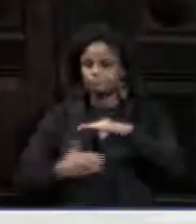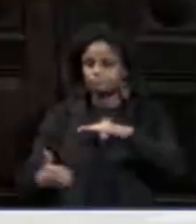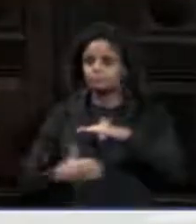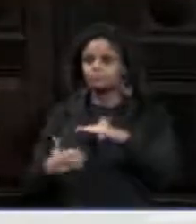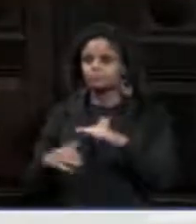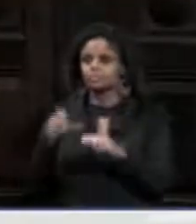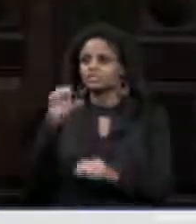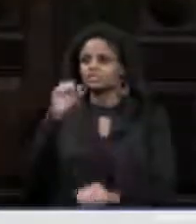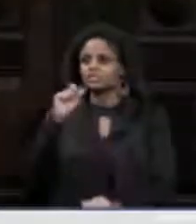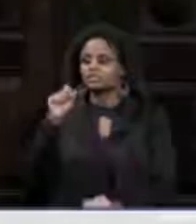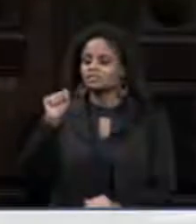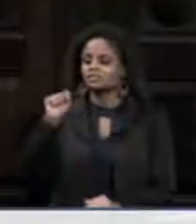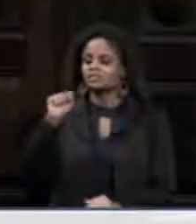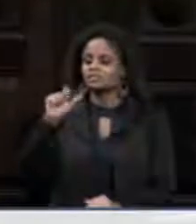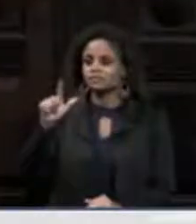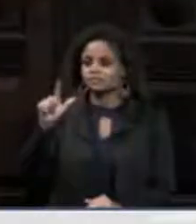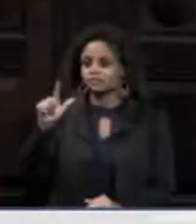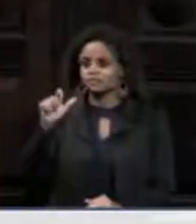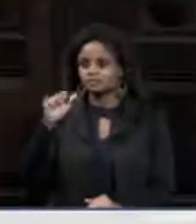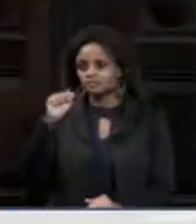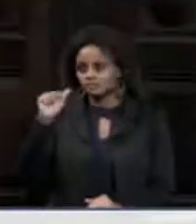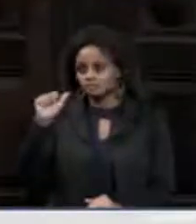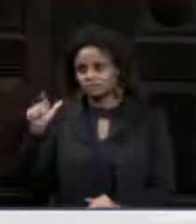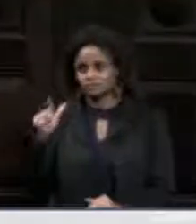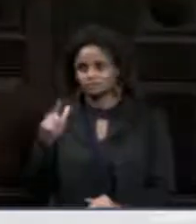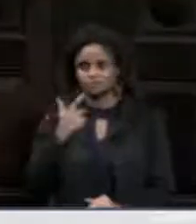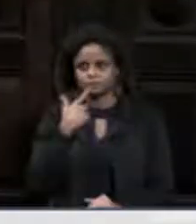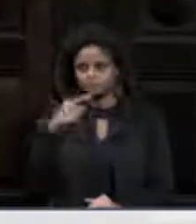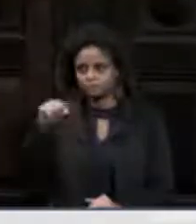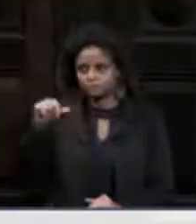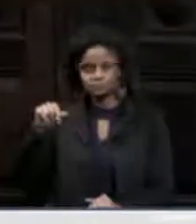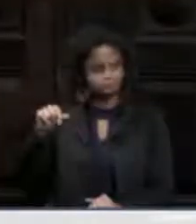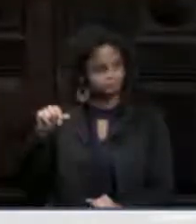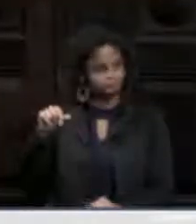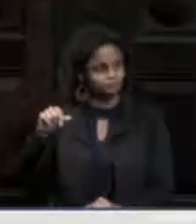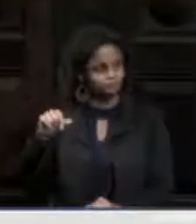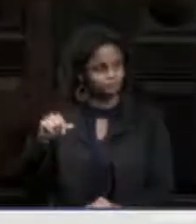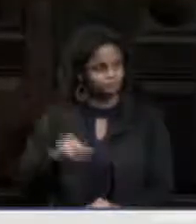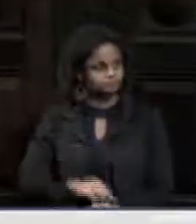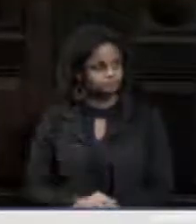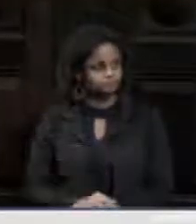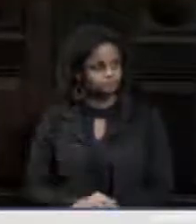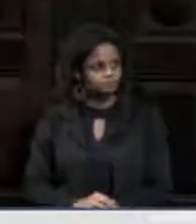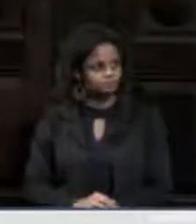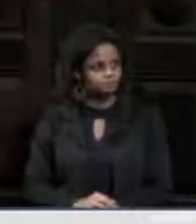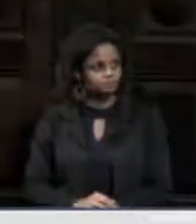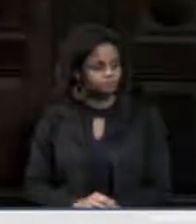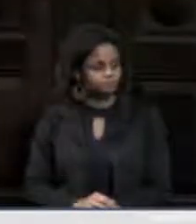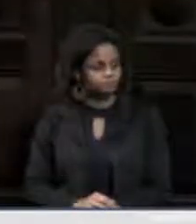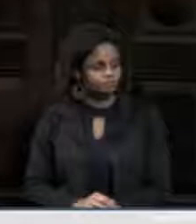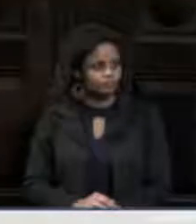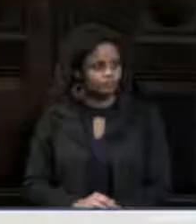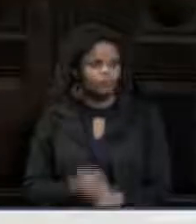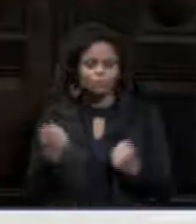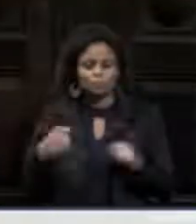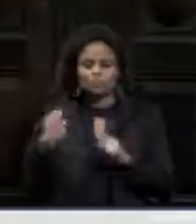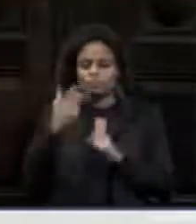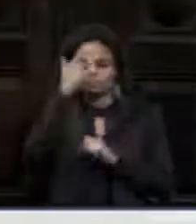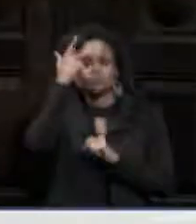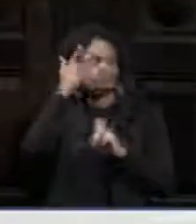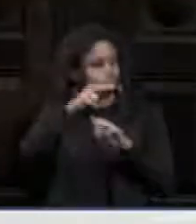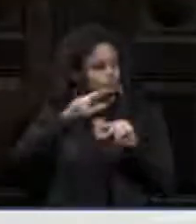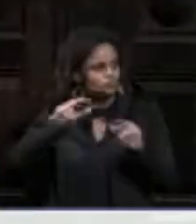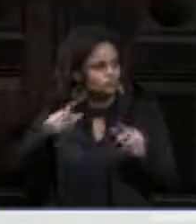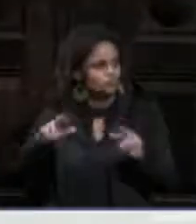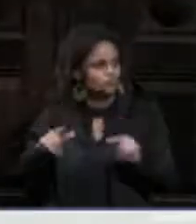Os quadros de sal pululavam e era preciso trazer a mão de obra para, de